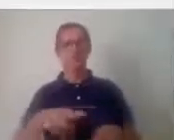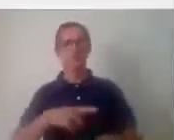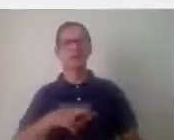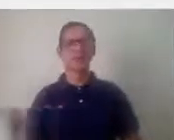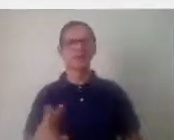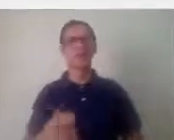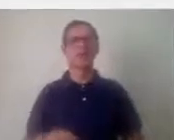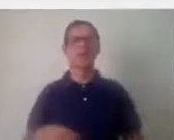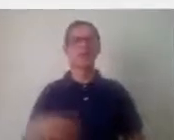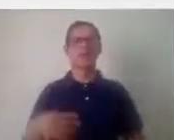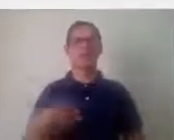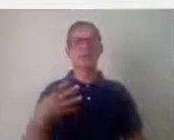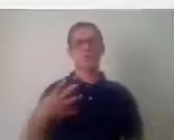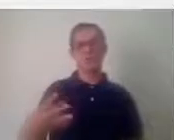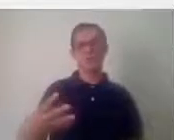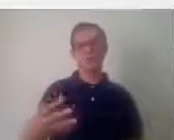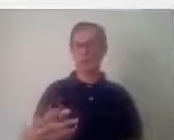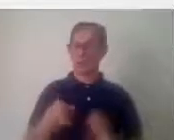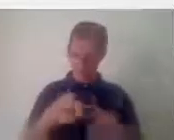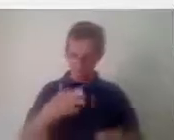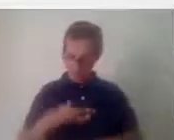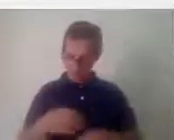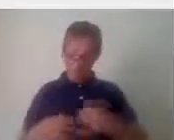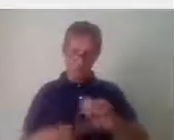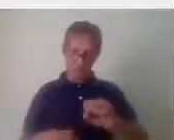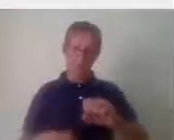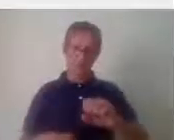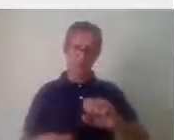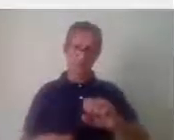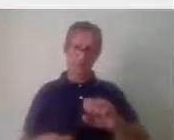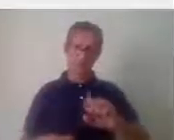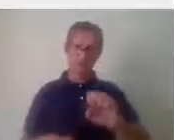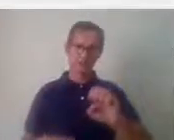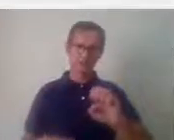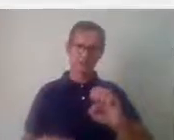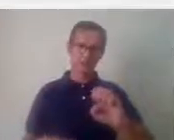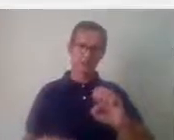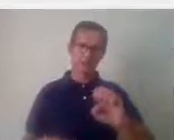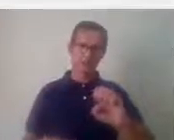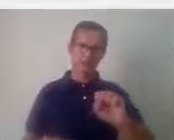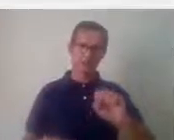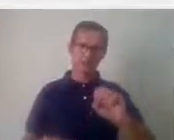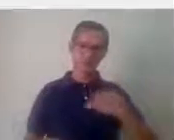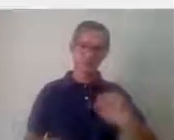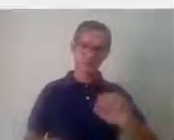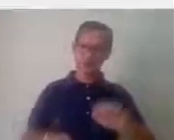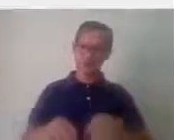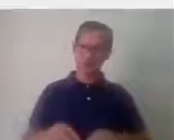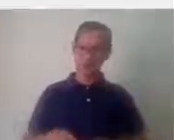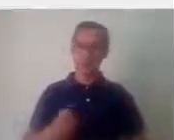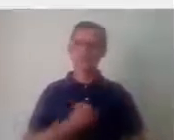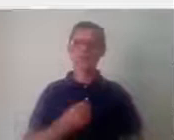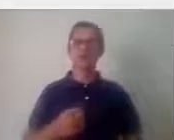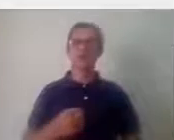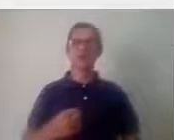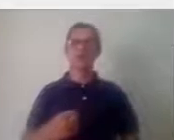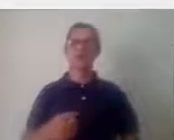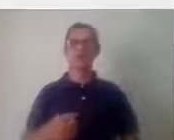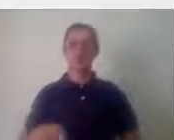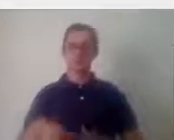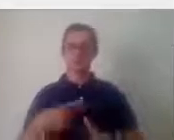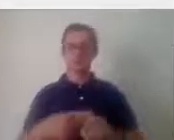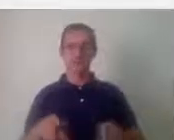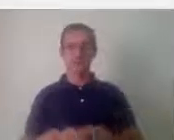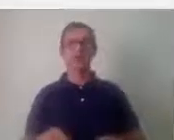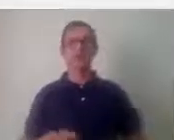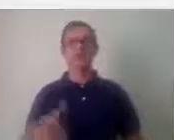valor 4. Tá bom, a minha essiana é positiva. O que nós vamos olhar agora? Agora a gente olha para a minha derivada parcial